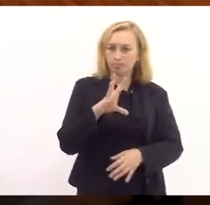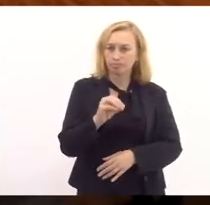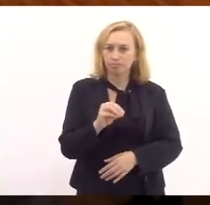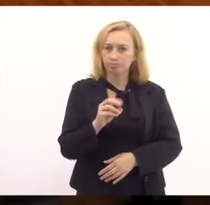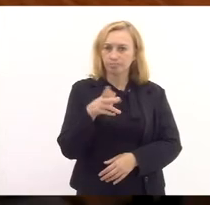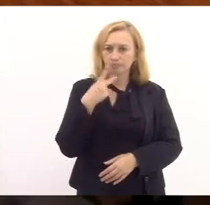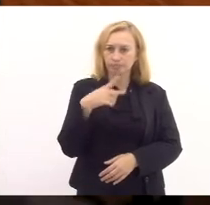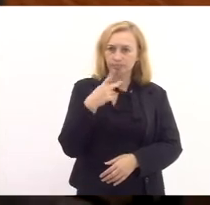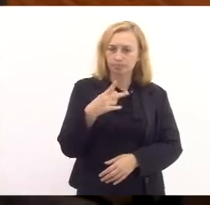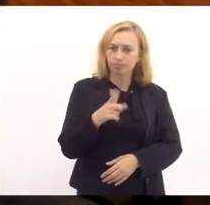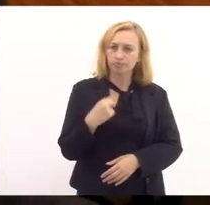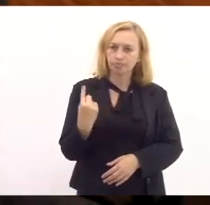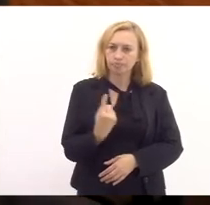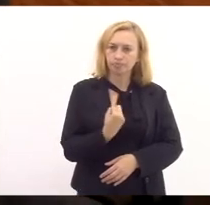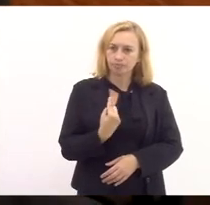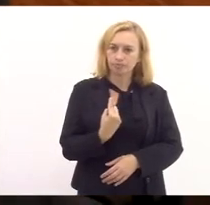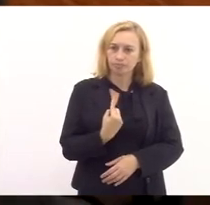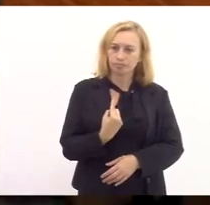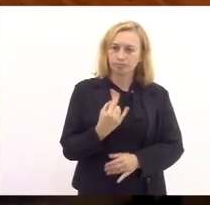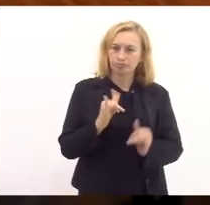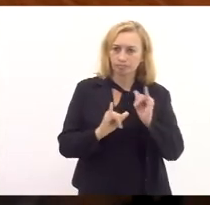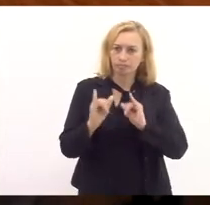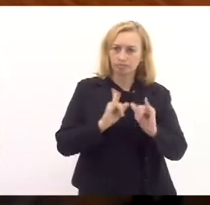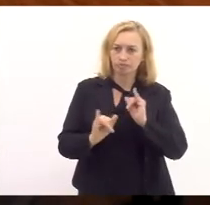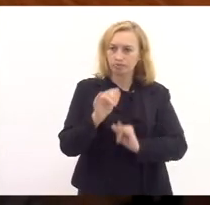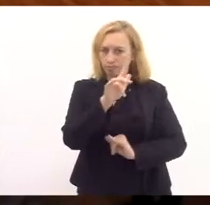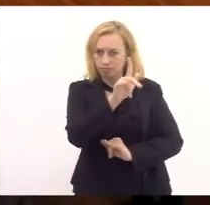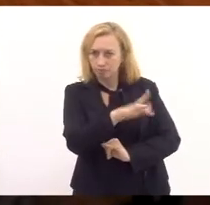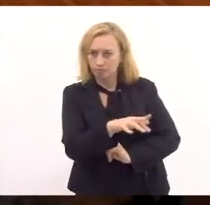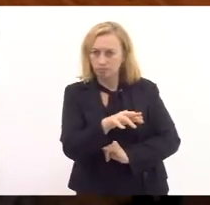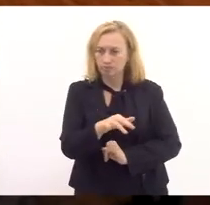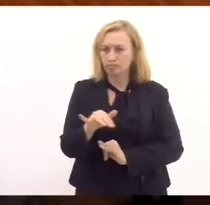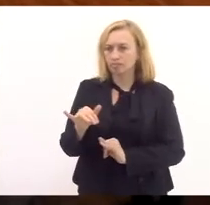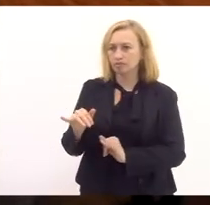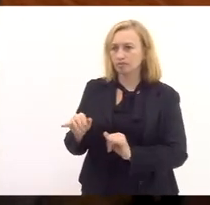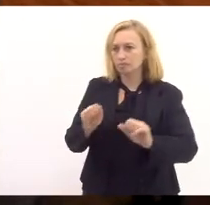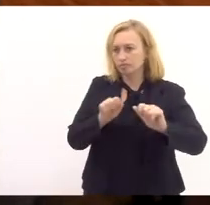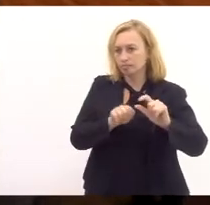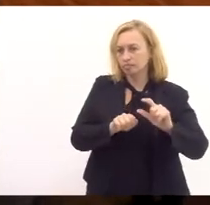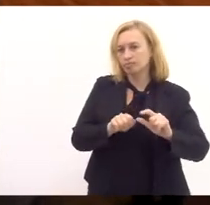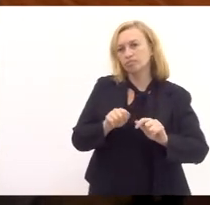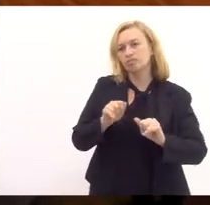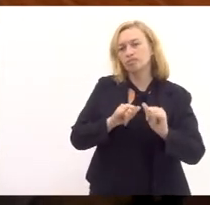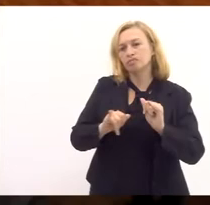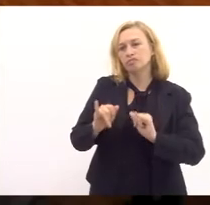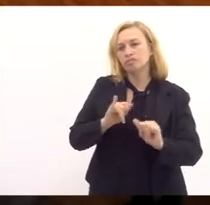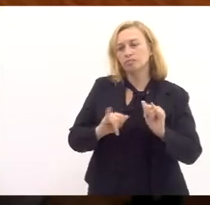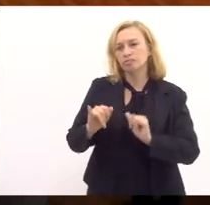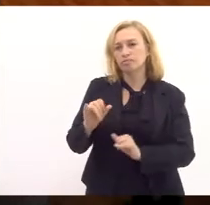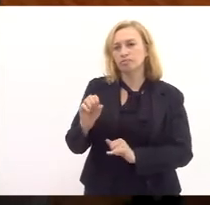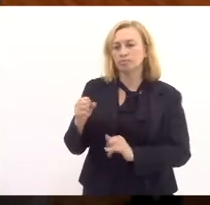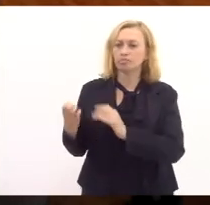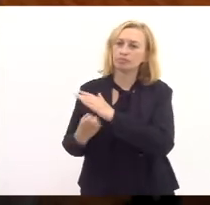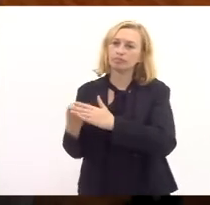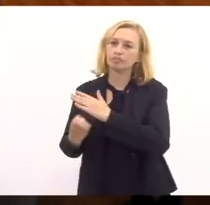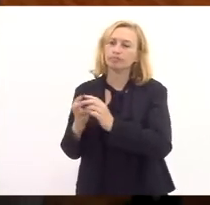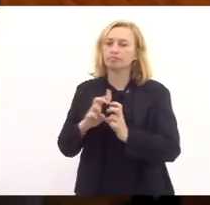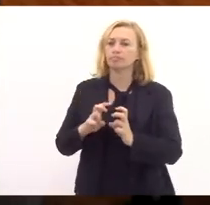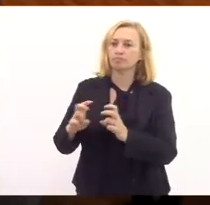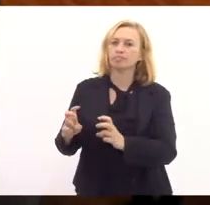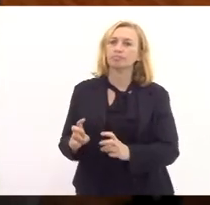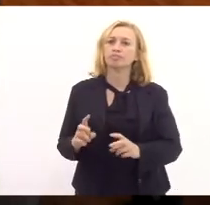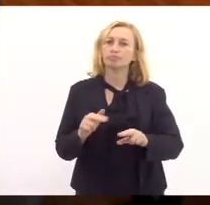aí, os nossos números são diferentes dos divulgados pelos números da Supervia, por uma questão